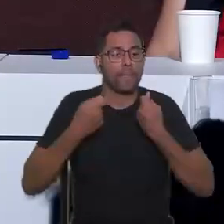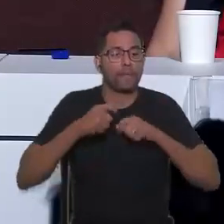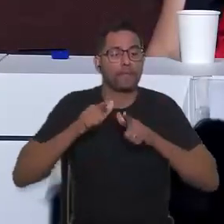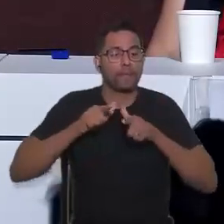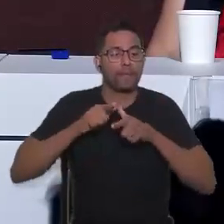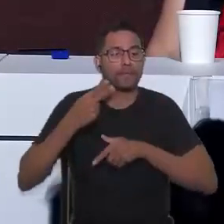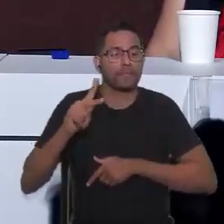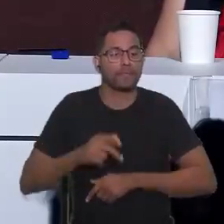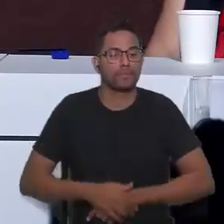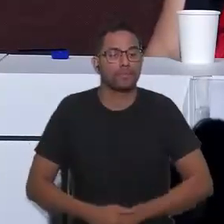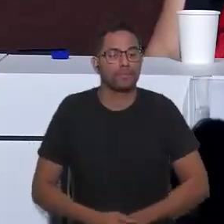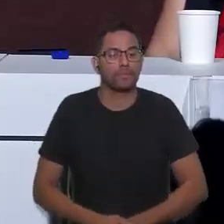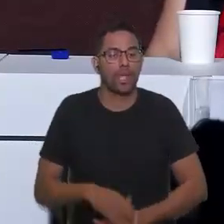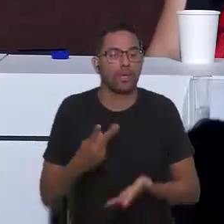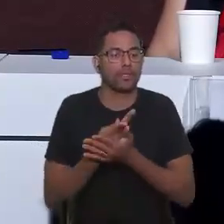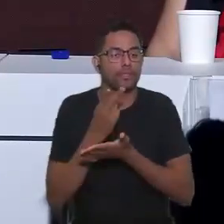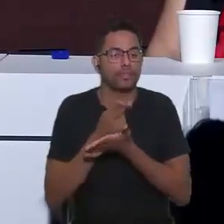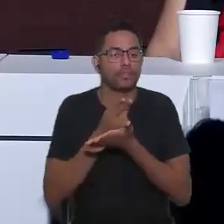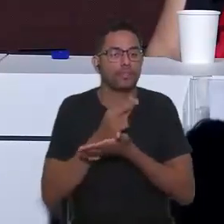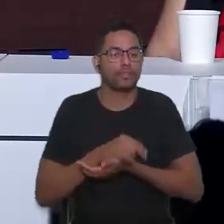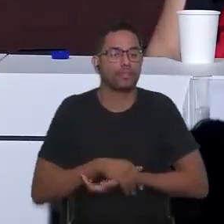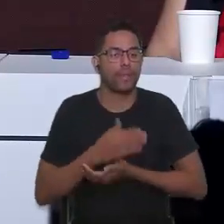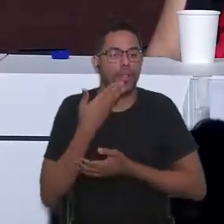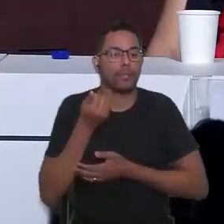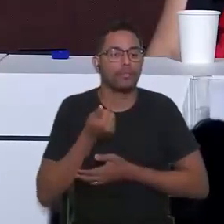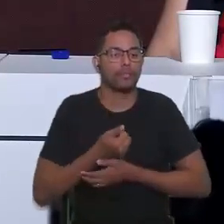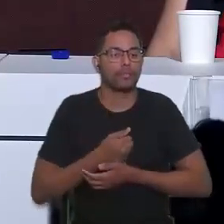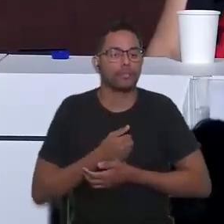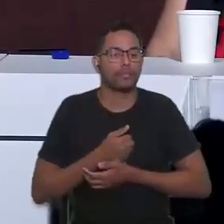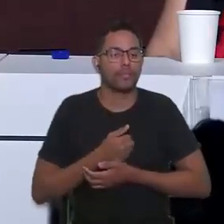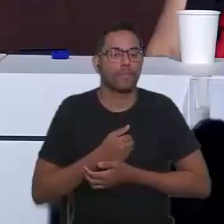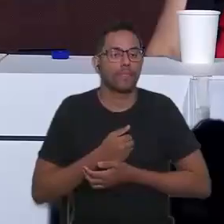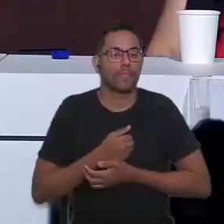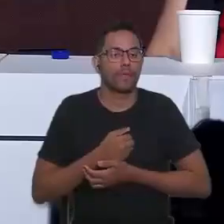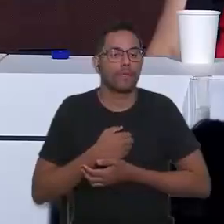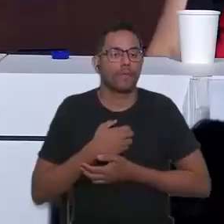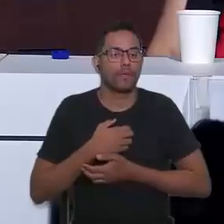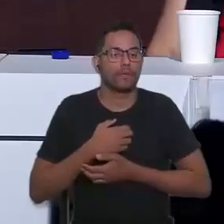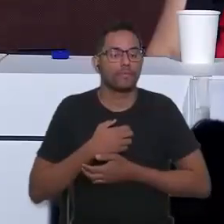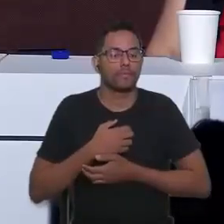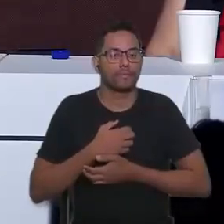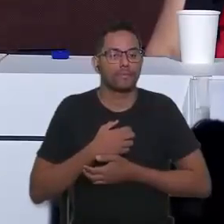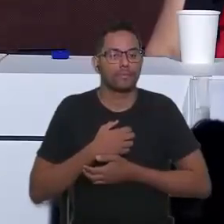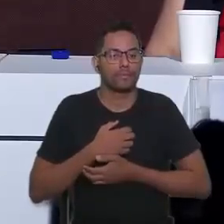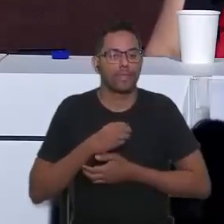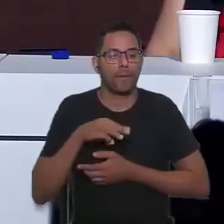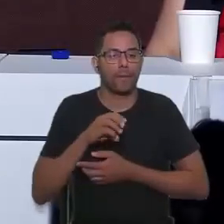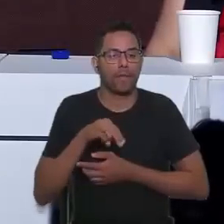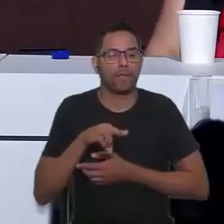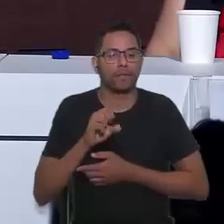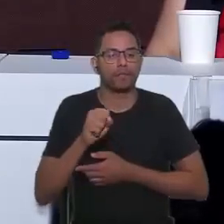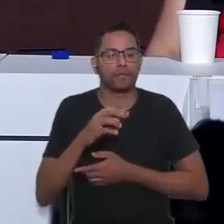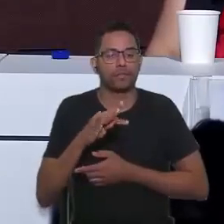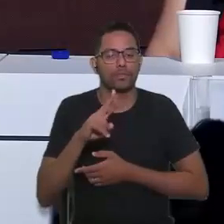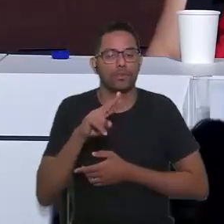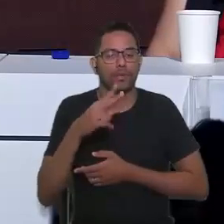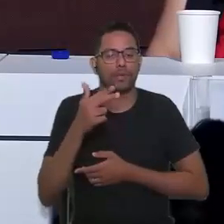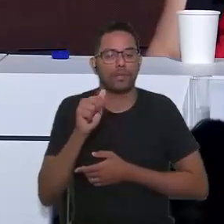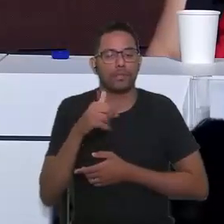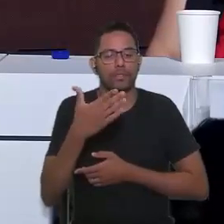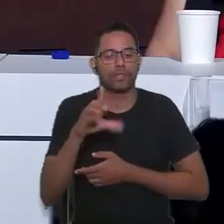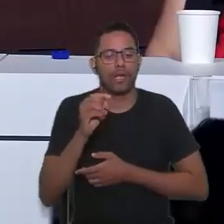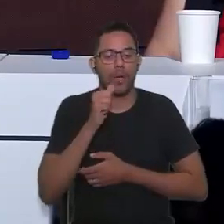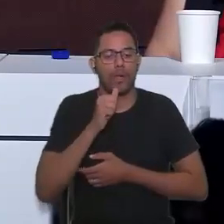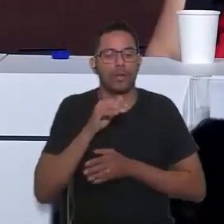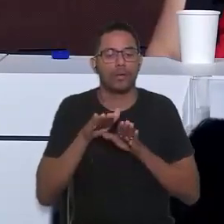trabalhar. É o que acontece, ou melhor, é a comparação feita com a menstruação de algumas mulheres. É demolidor.